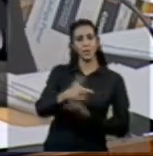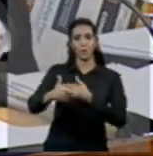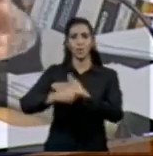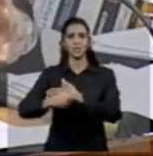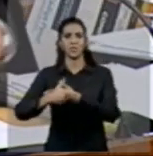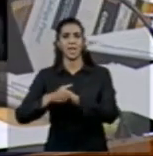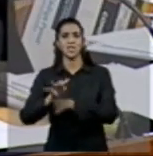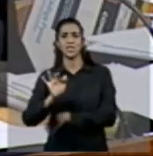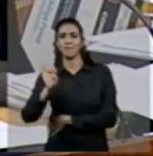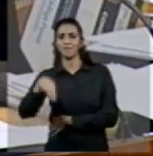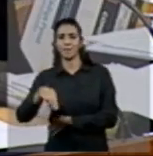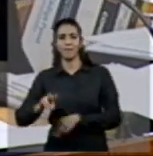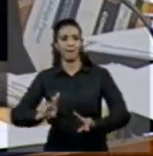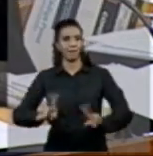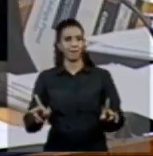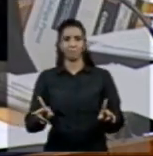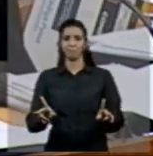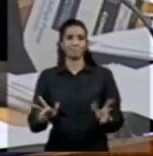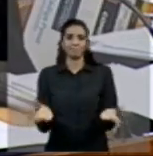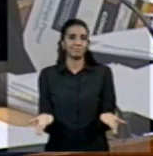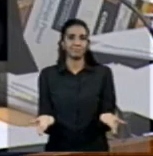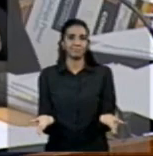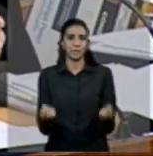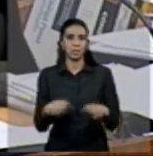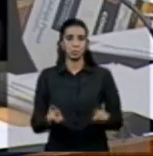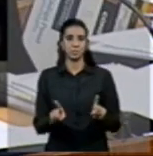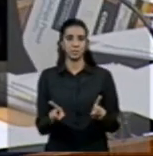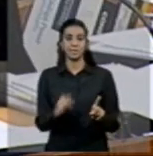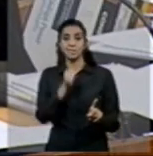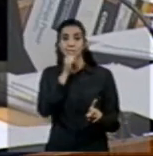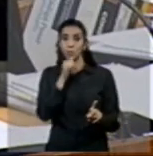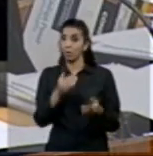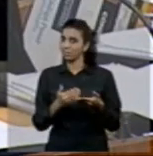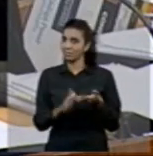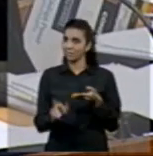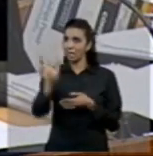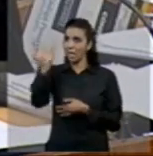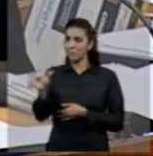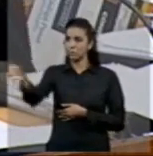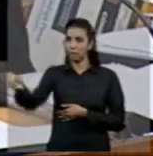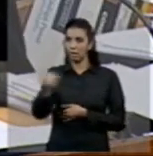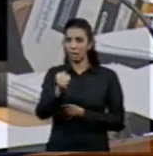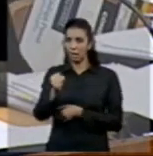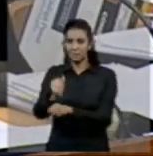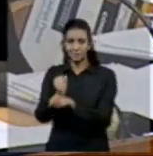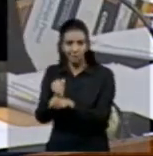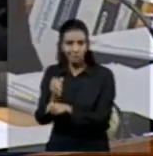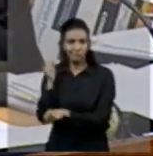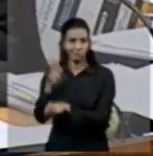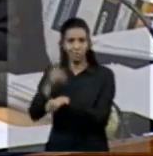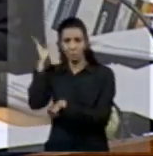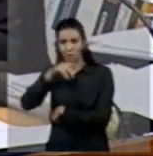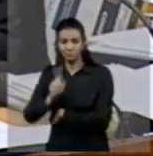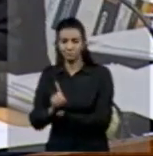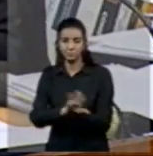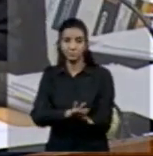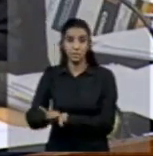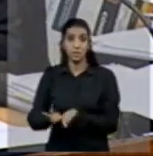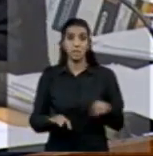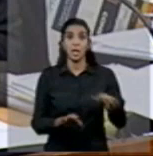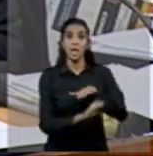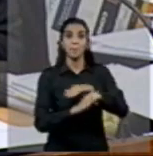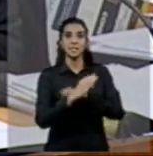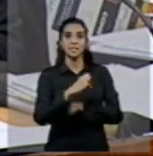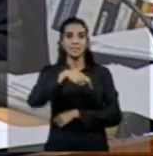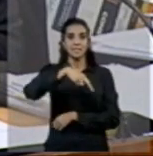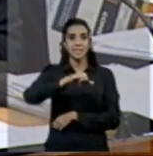e obviamente não se confunde com o empréstimo ilícito de mão de obra, a Cenibra, ela divide em